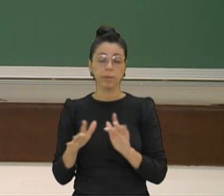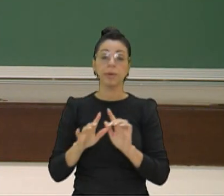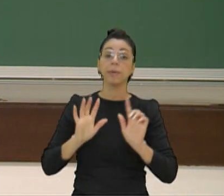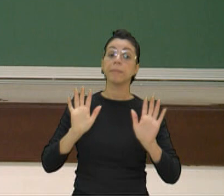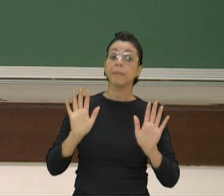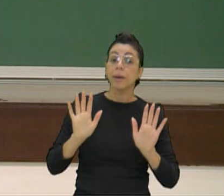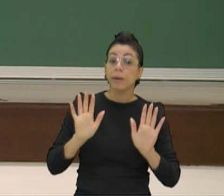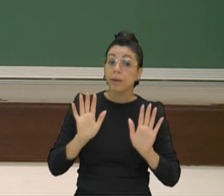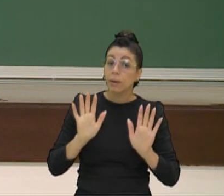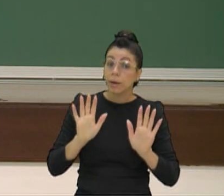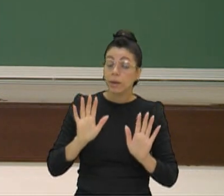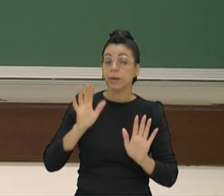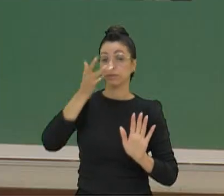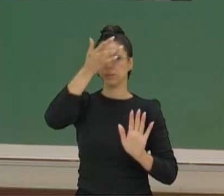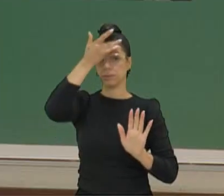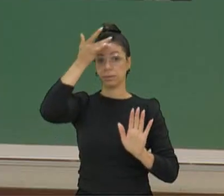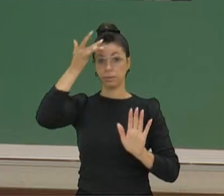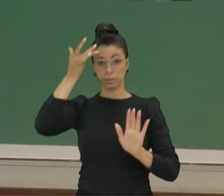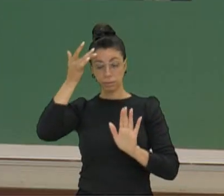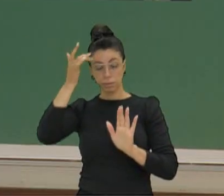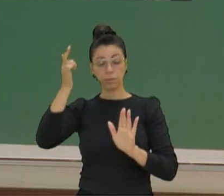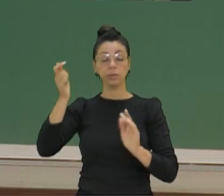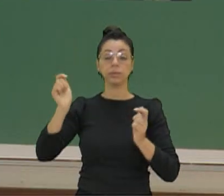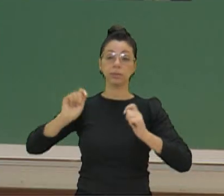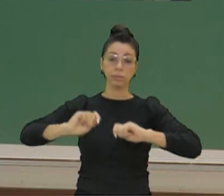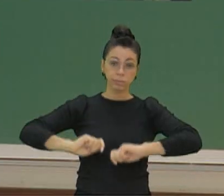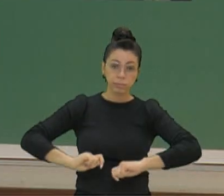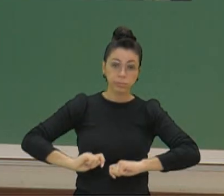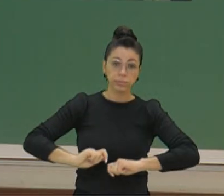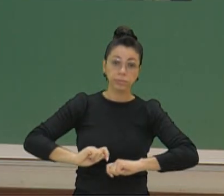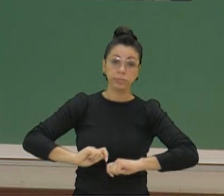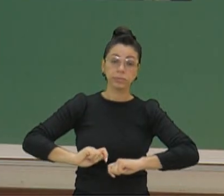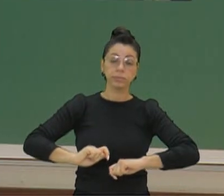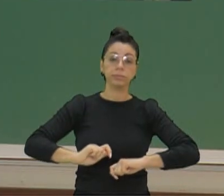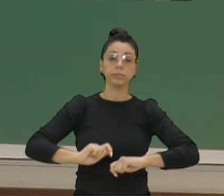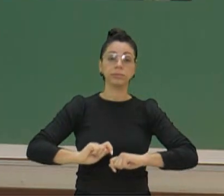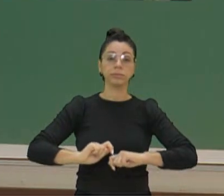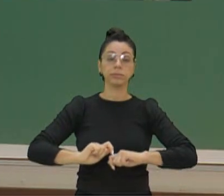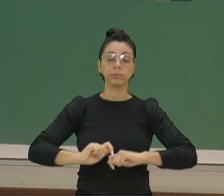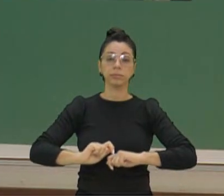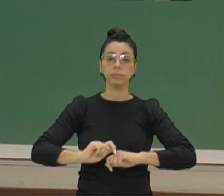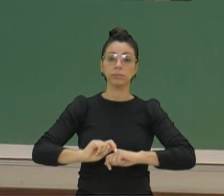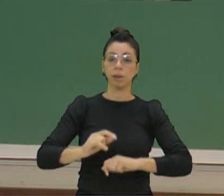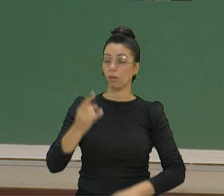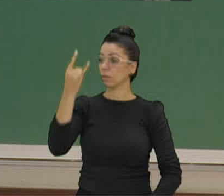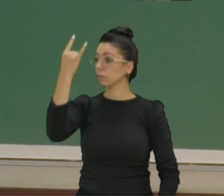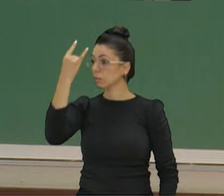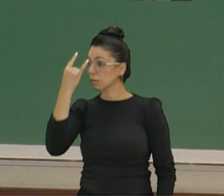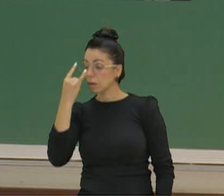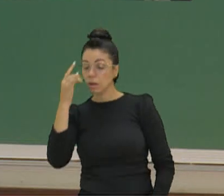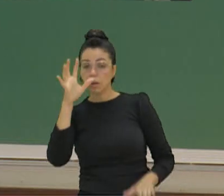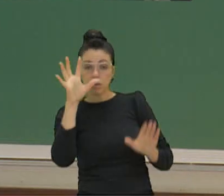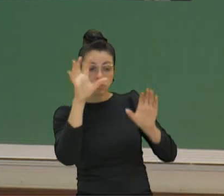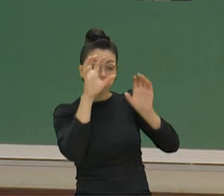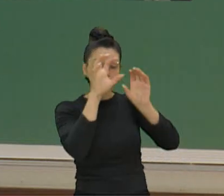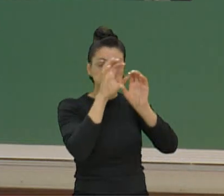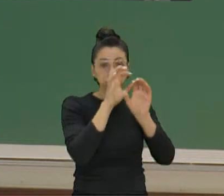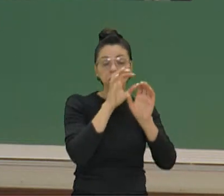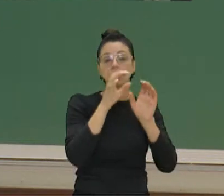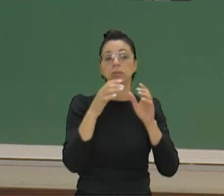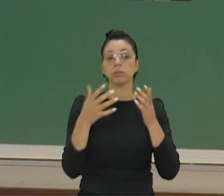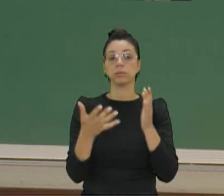essas pessoas, embora elas tenham essa condição, não ter a visão